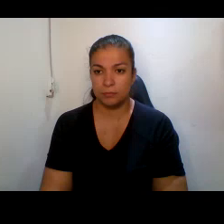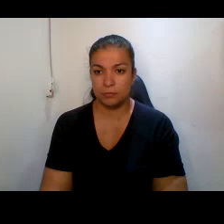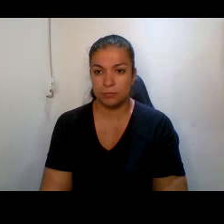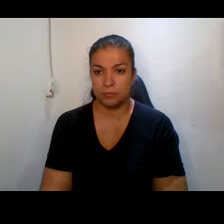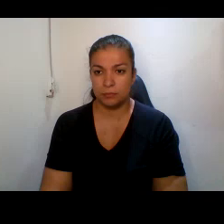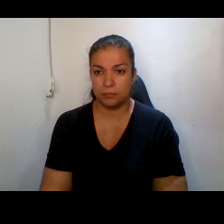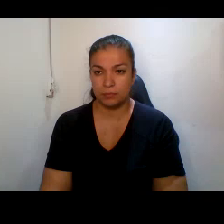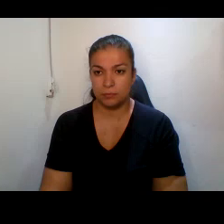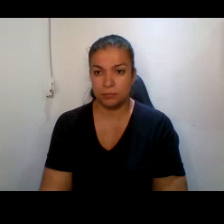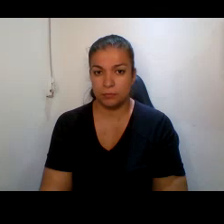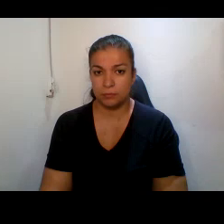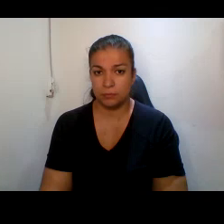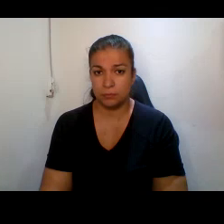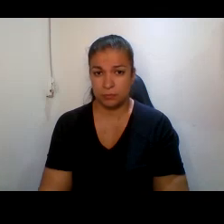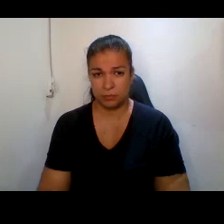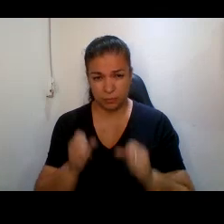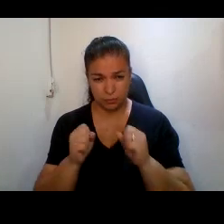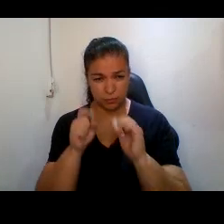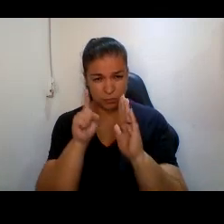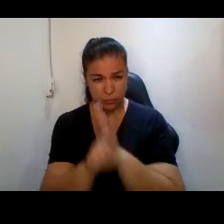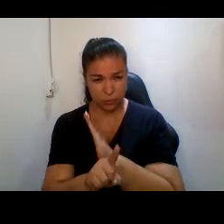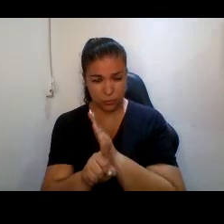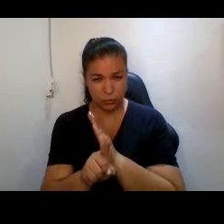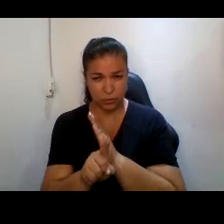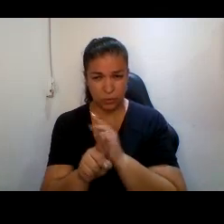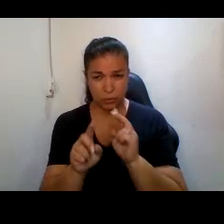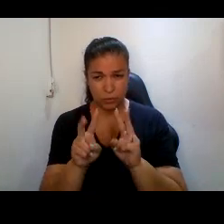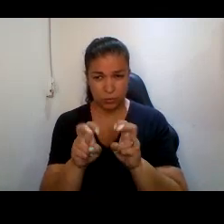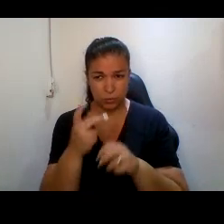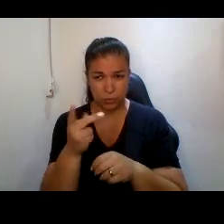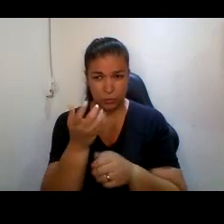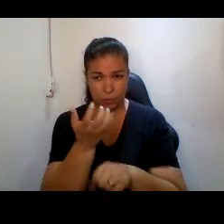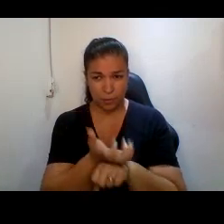Pode perguntar sobre a sua matéria?